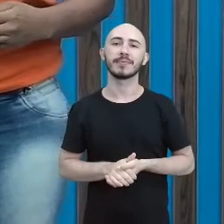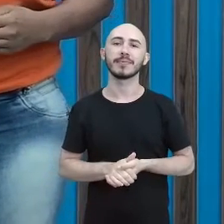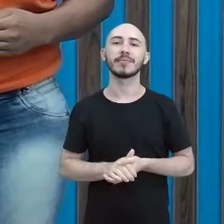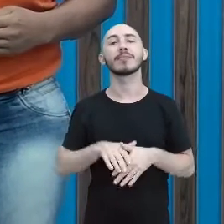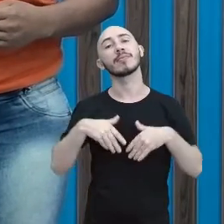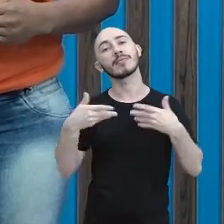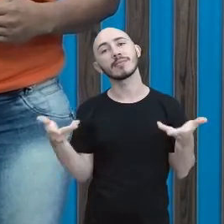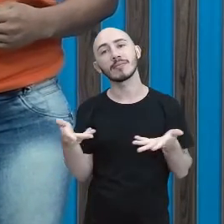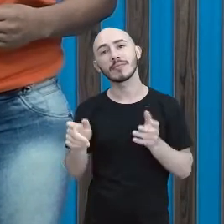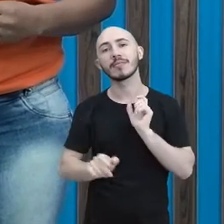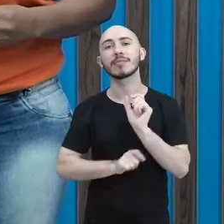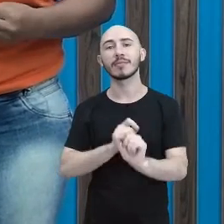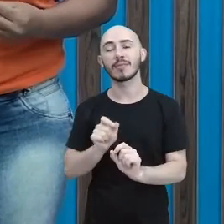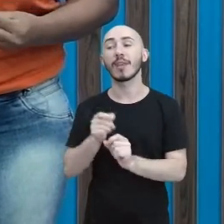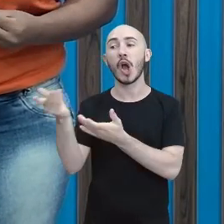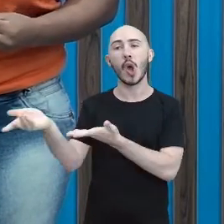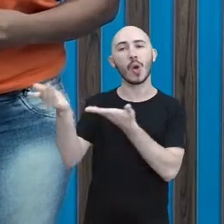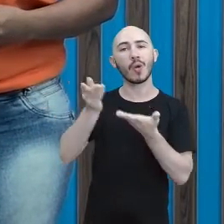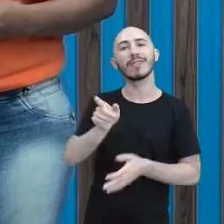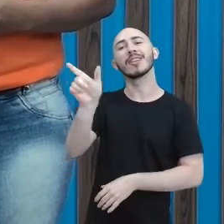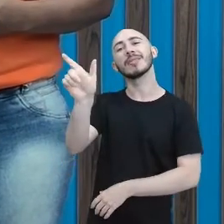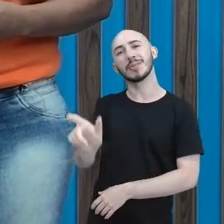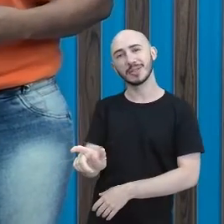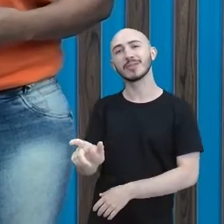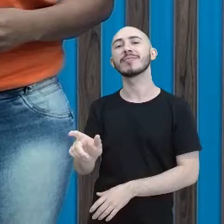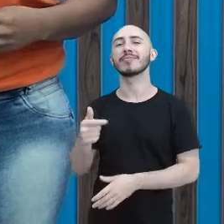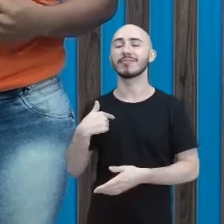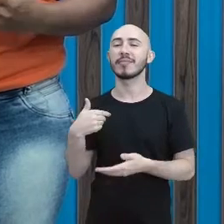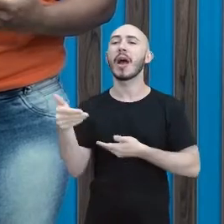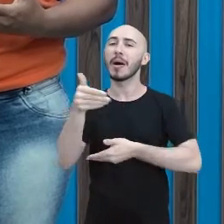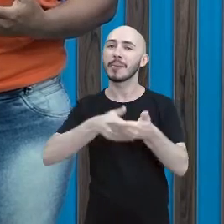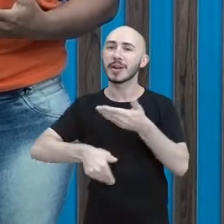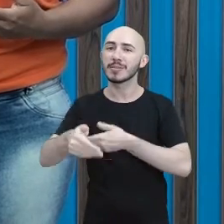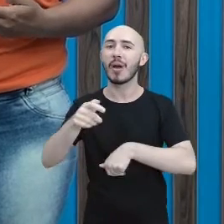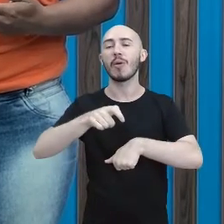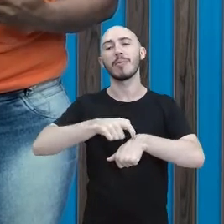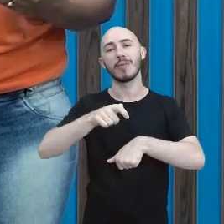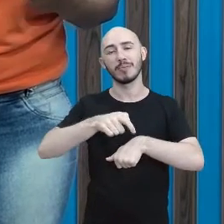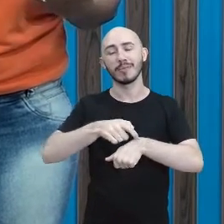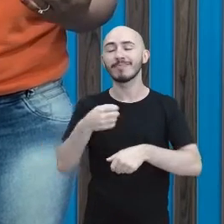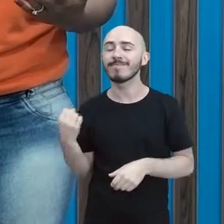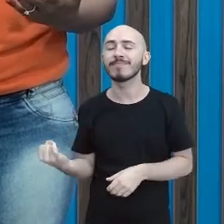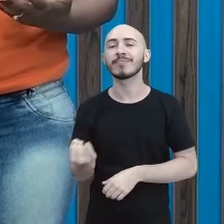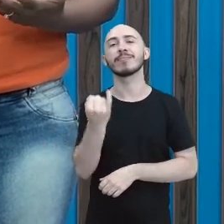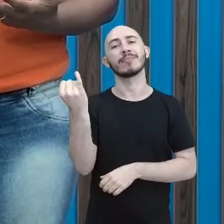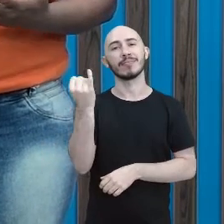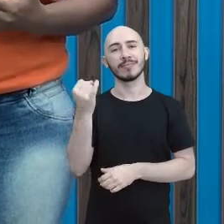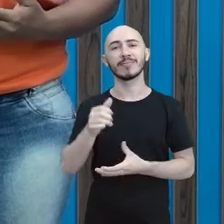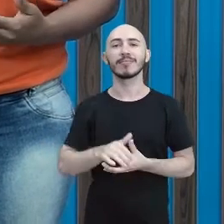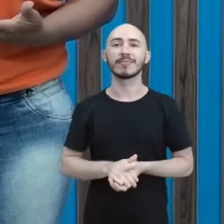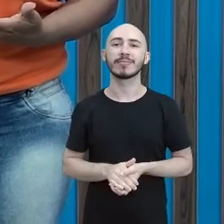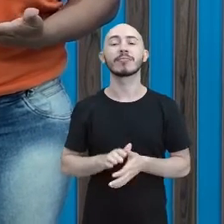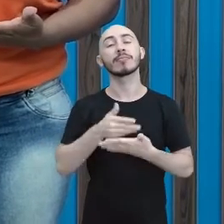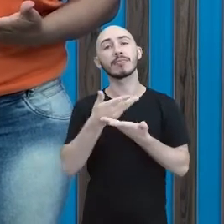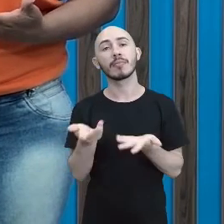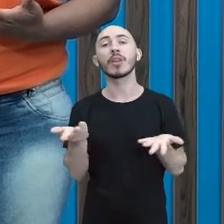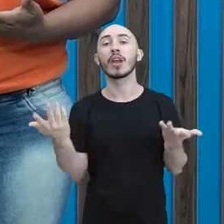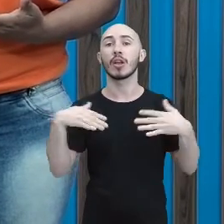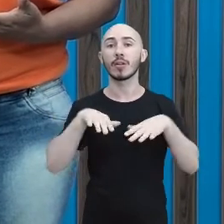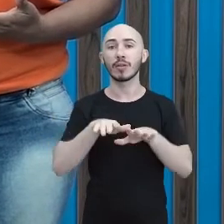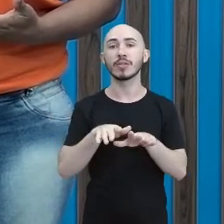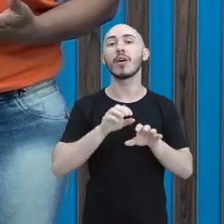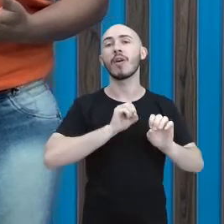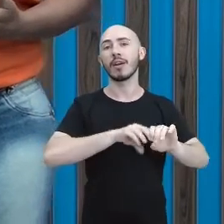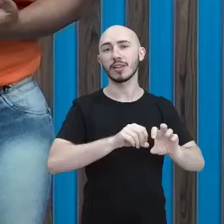temos agora uma convidada. Ela vai fazer parte desse nosso momento importante, que é a inclusão na